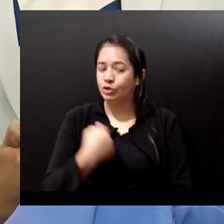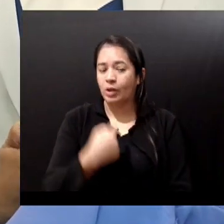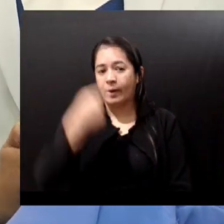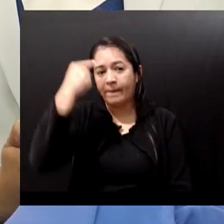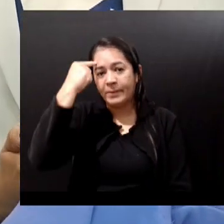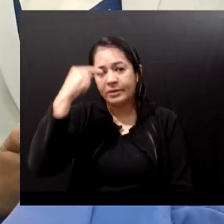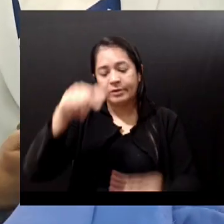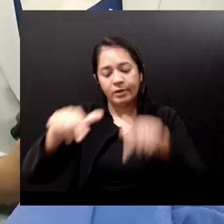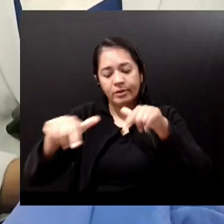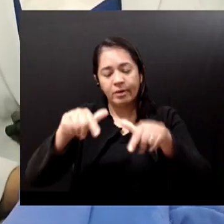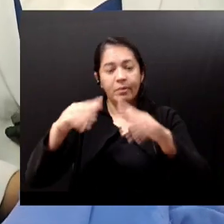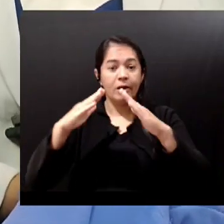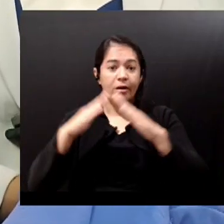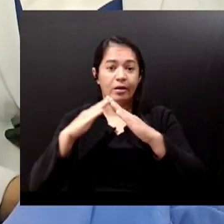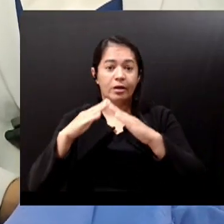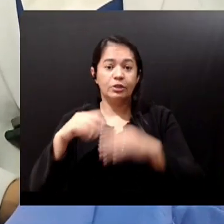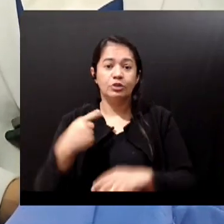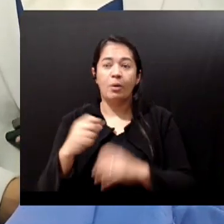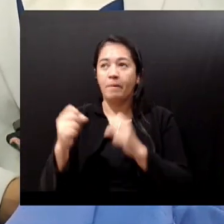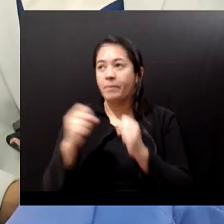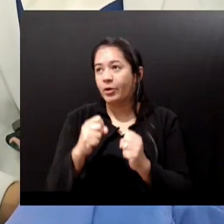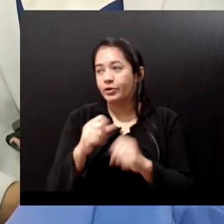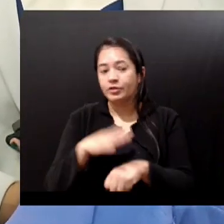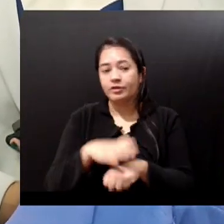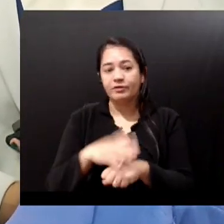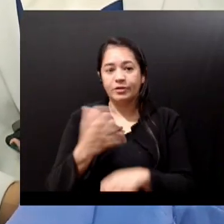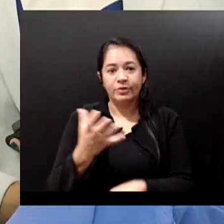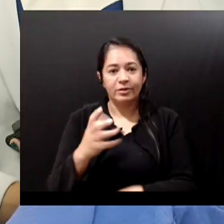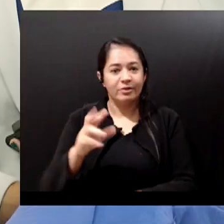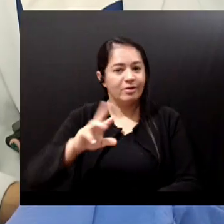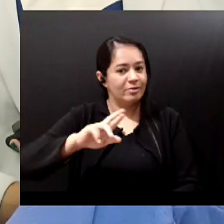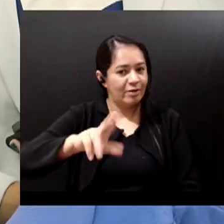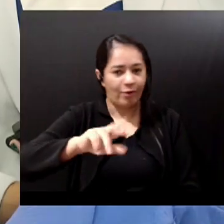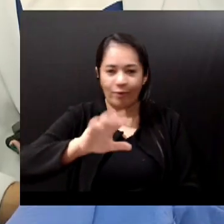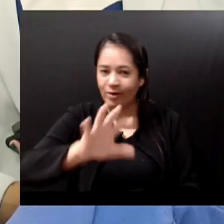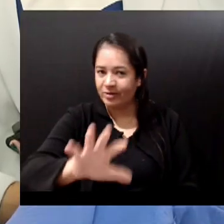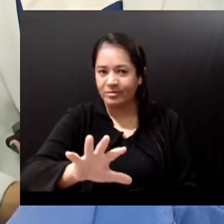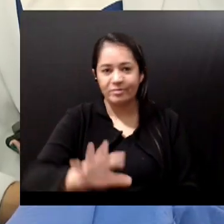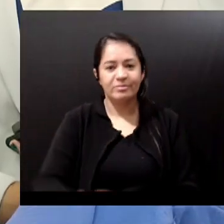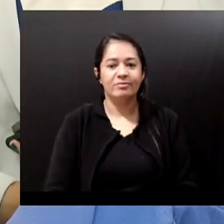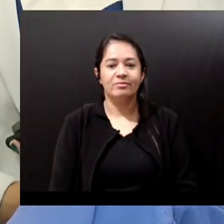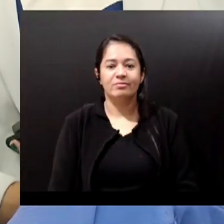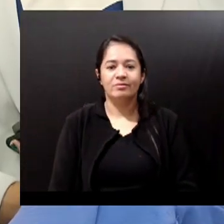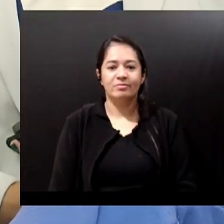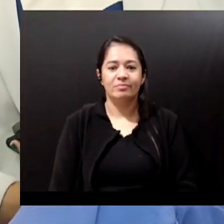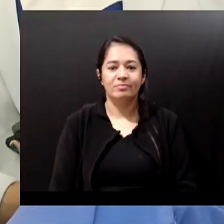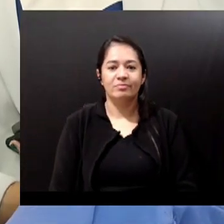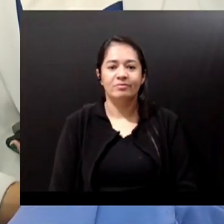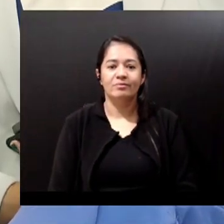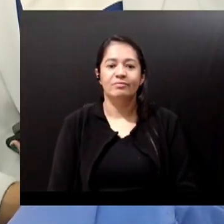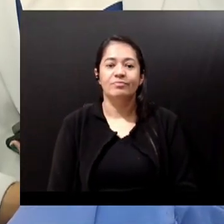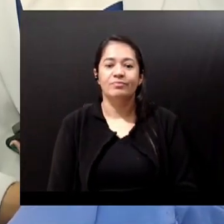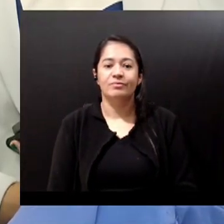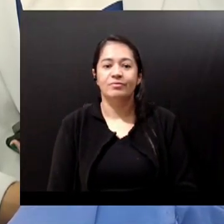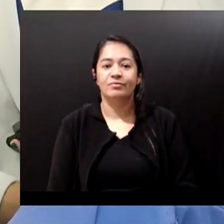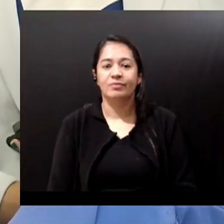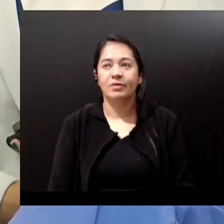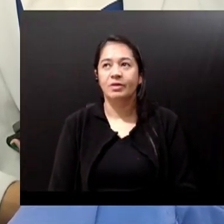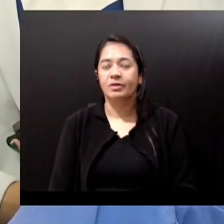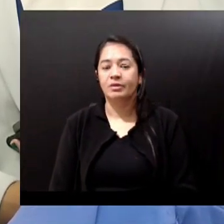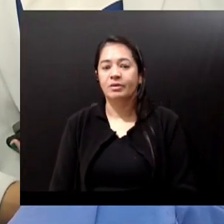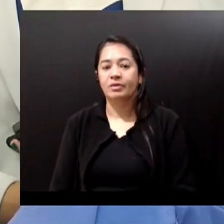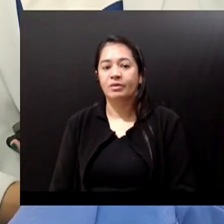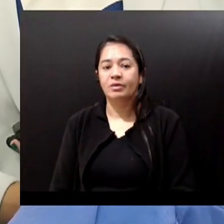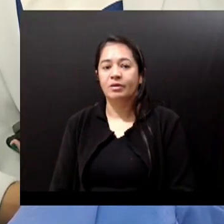que a gente pode fazer o que a gente quer, mas não é bem assim, né? Ainda assim, é como se você estivesse trazendo